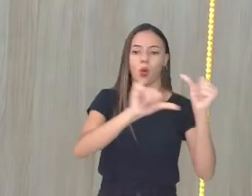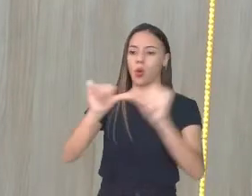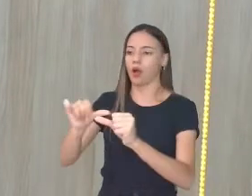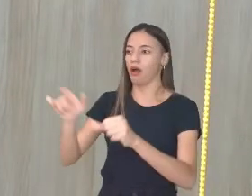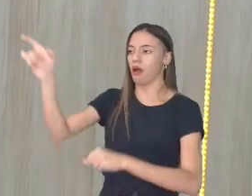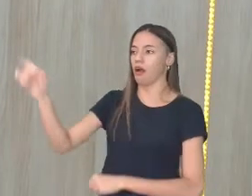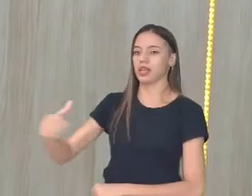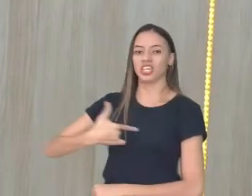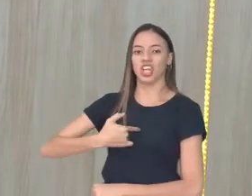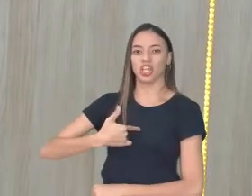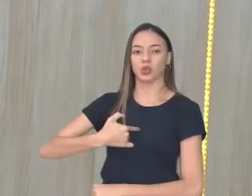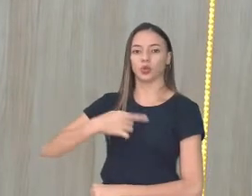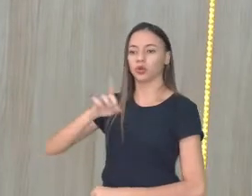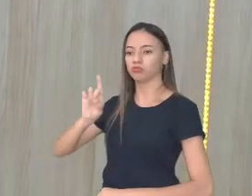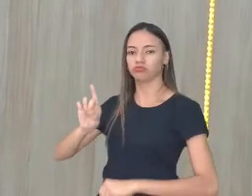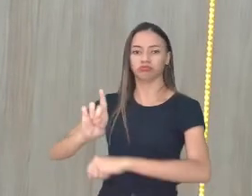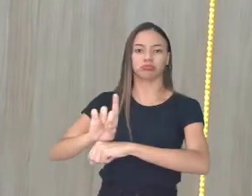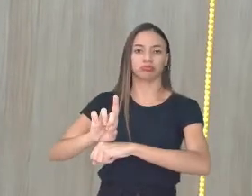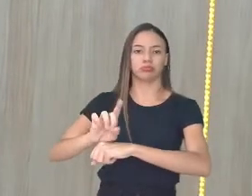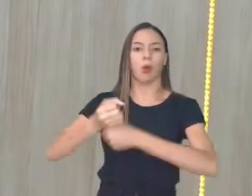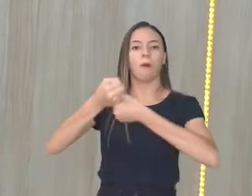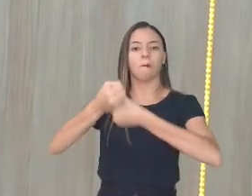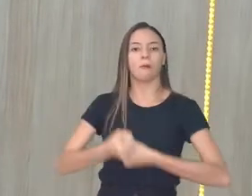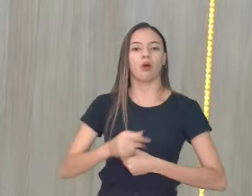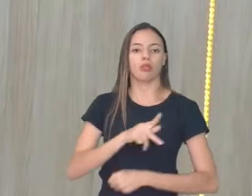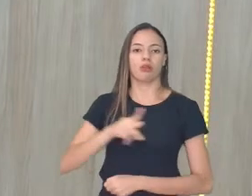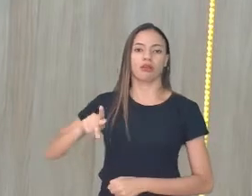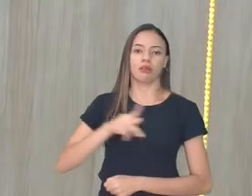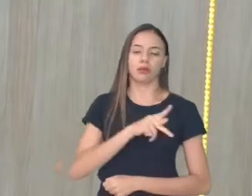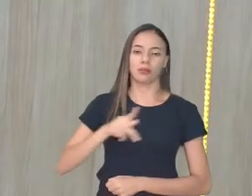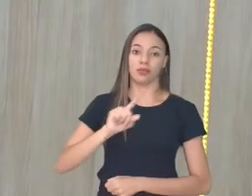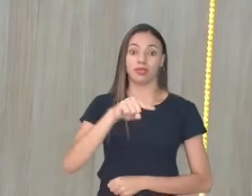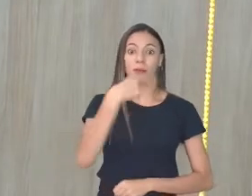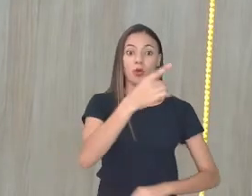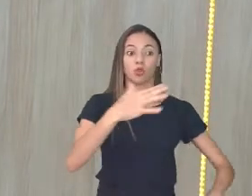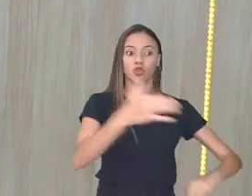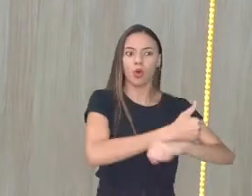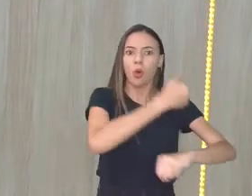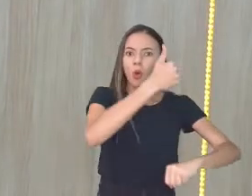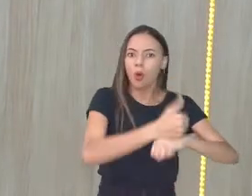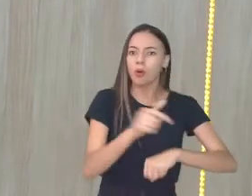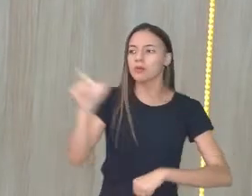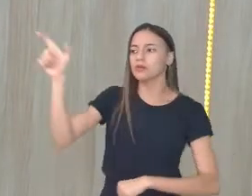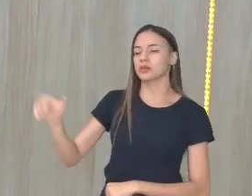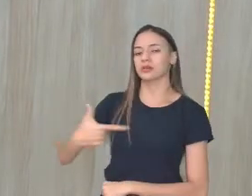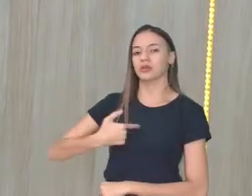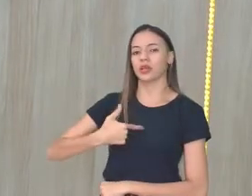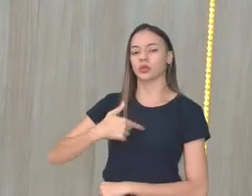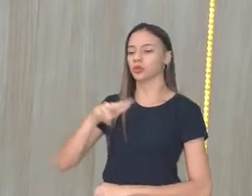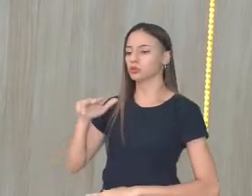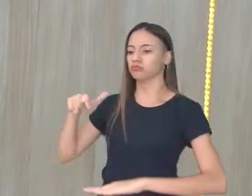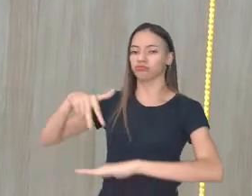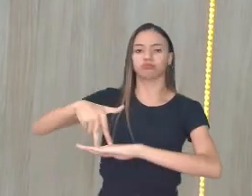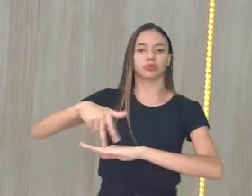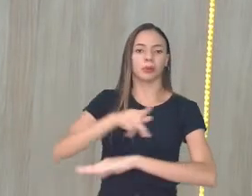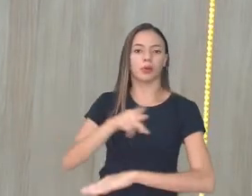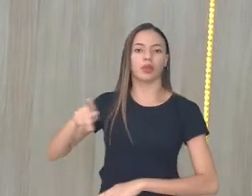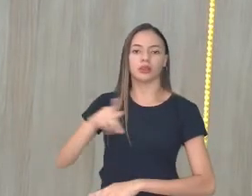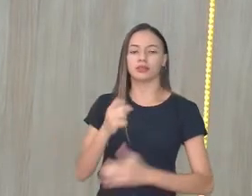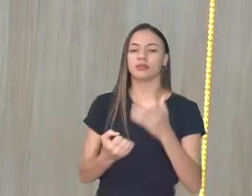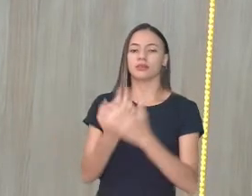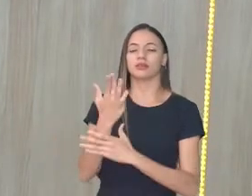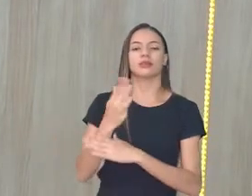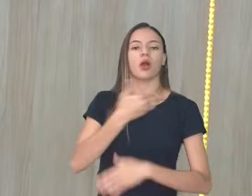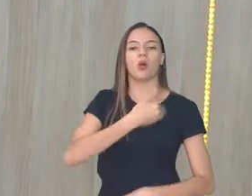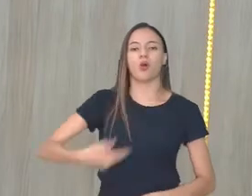Vargas ao poder. Então esse primeiro momento, né, depois desse golpe ele assume e vai se organizar um governo provisório